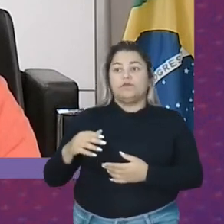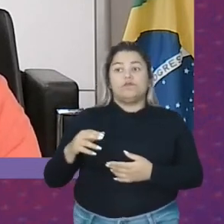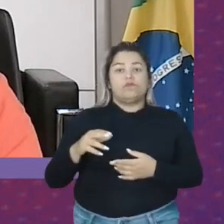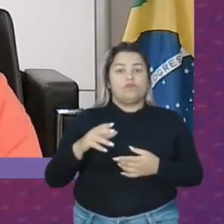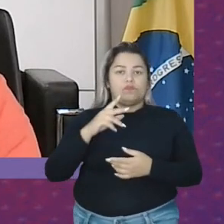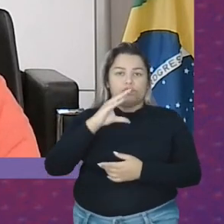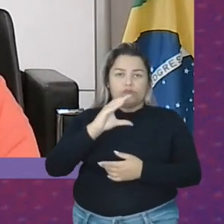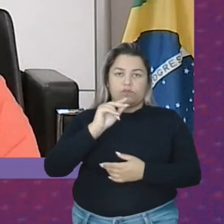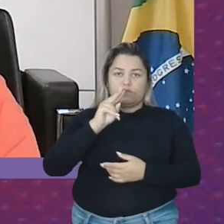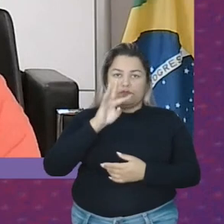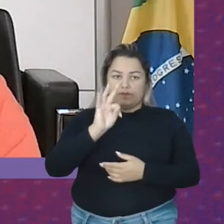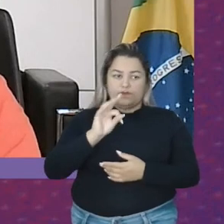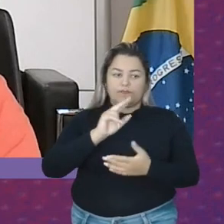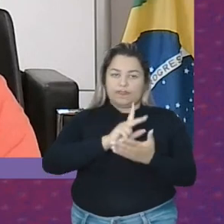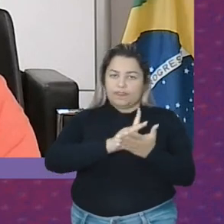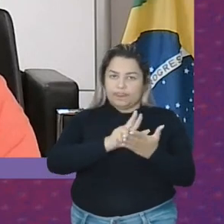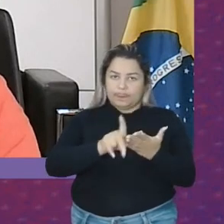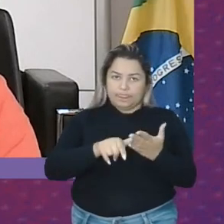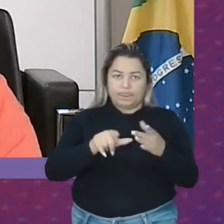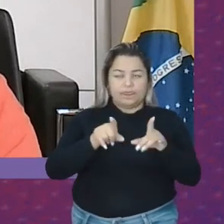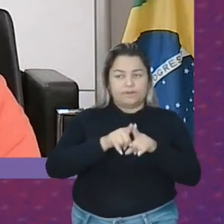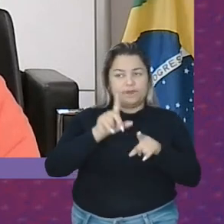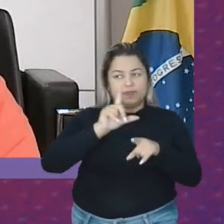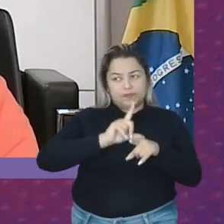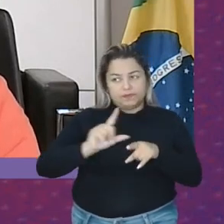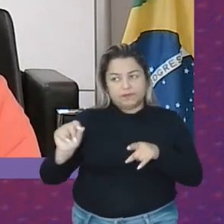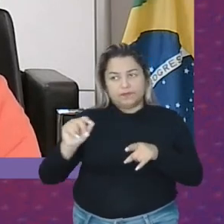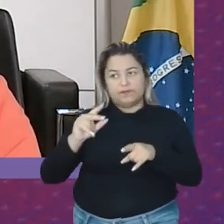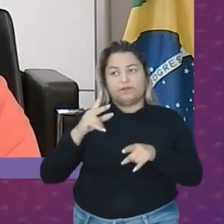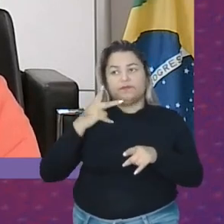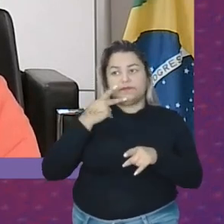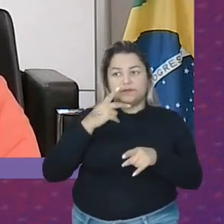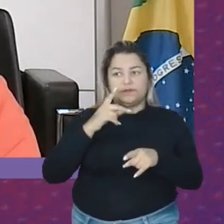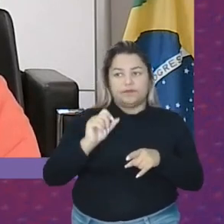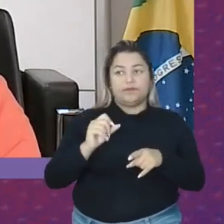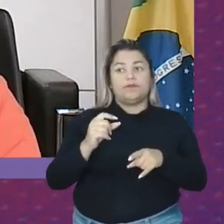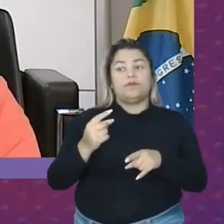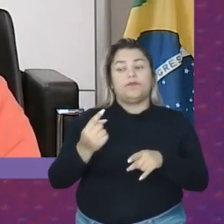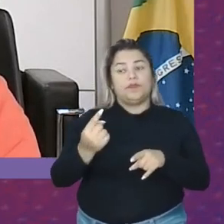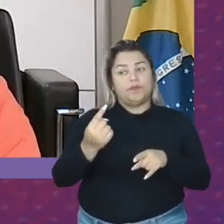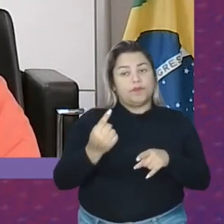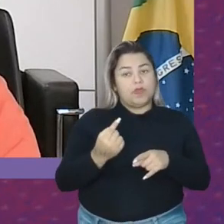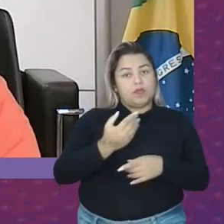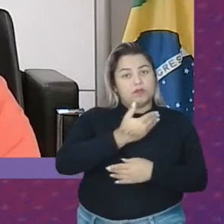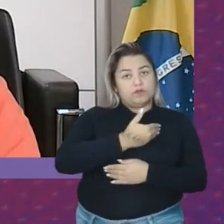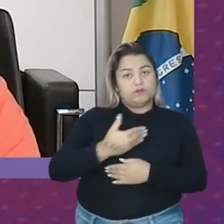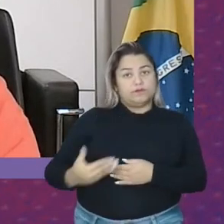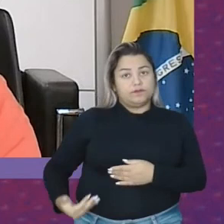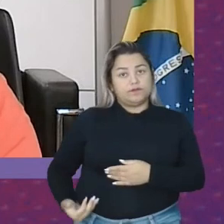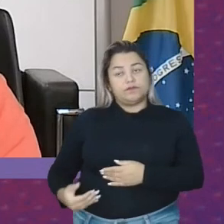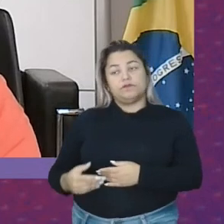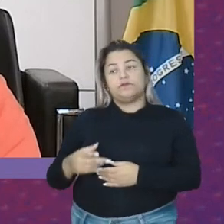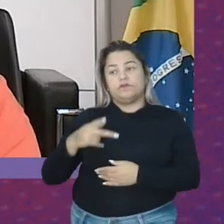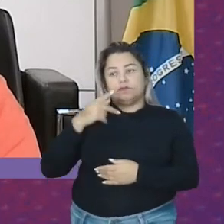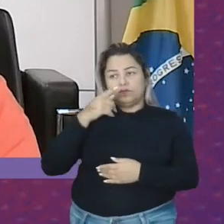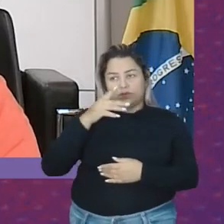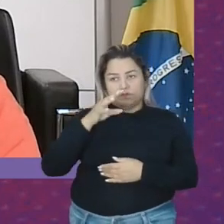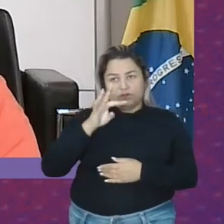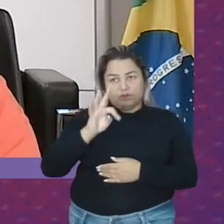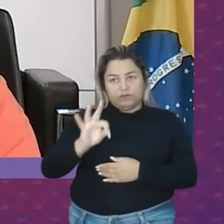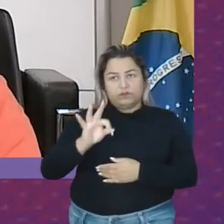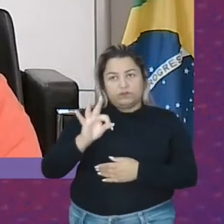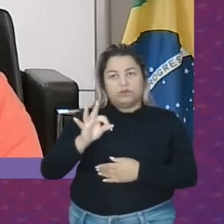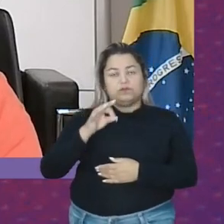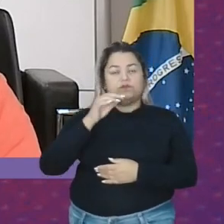vezes e saí da CUT para vir compor o governo do presidente Lula no Ministério